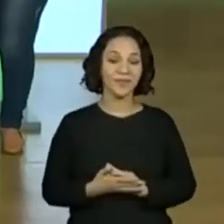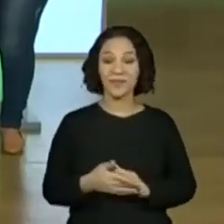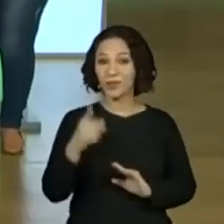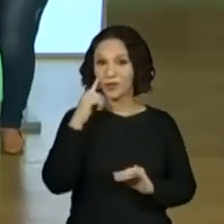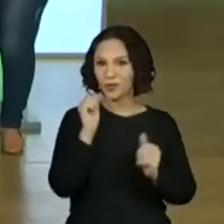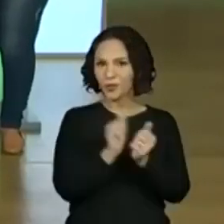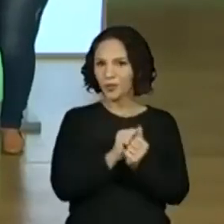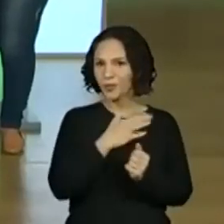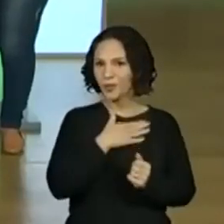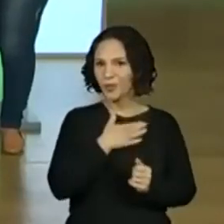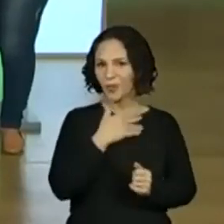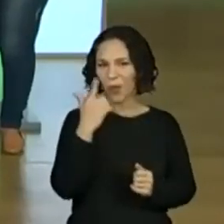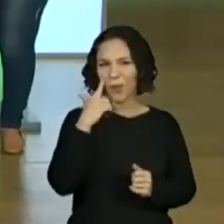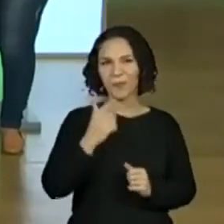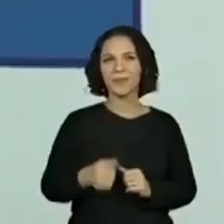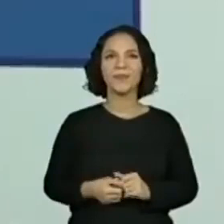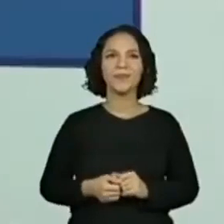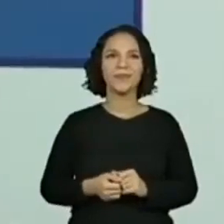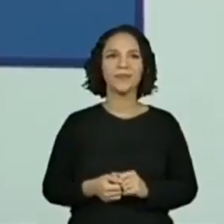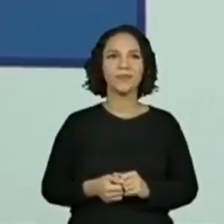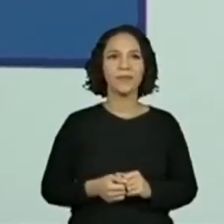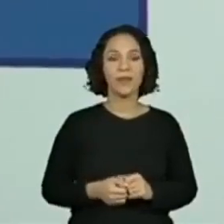junto comigo. Olha lá.